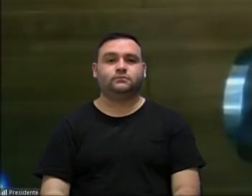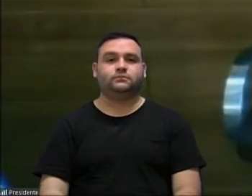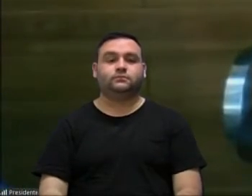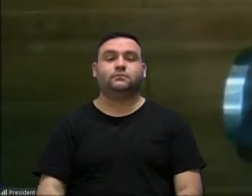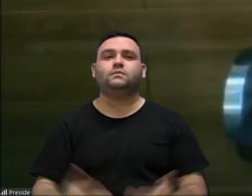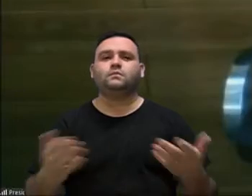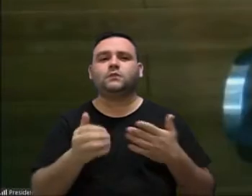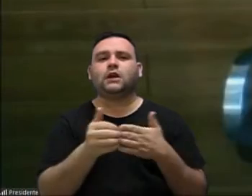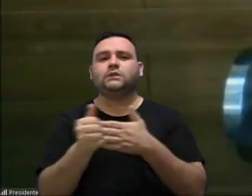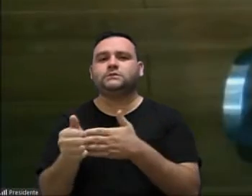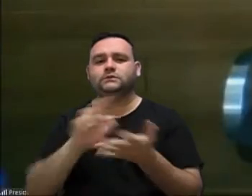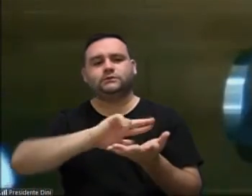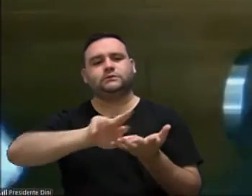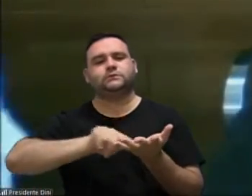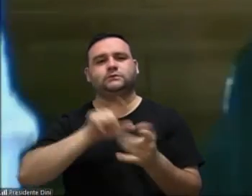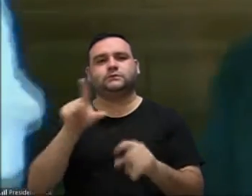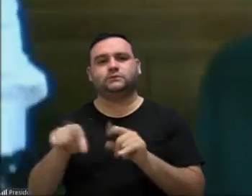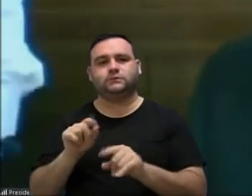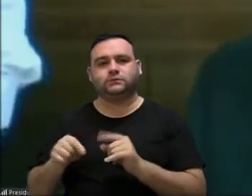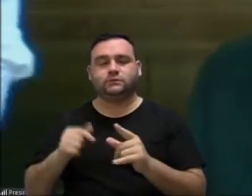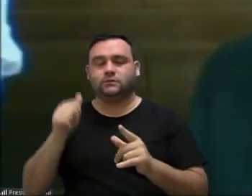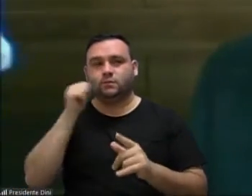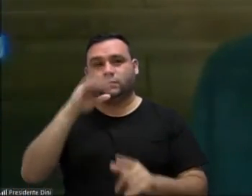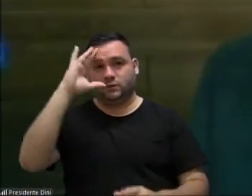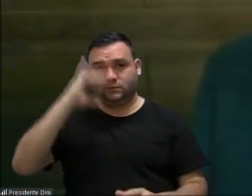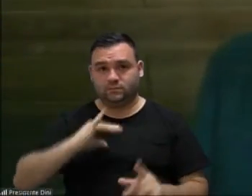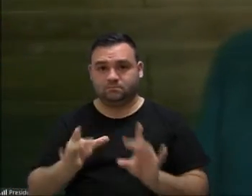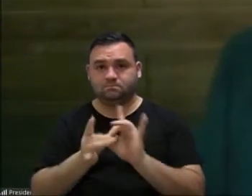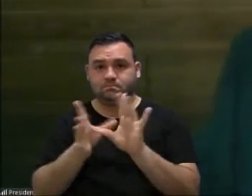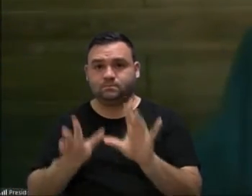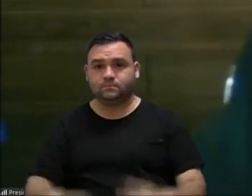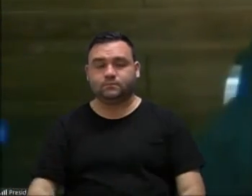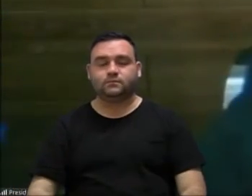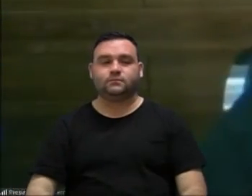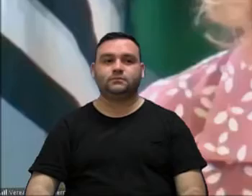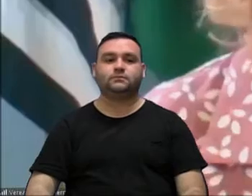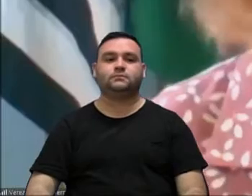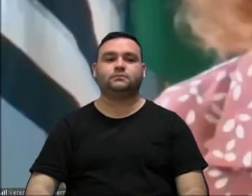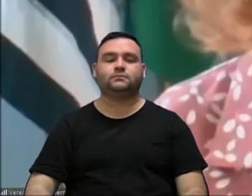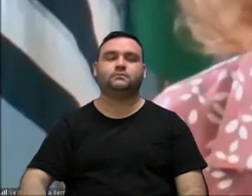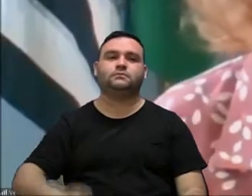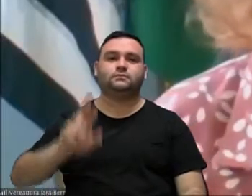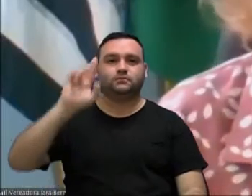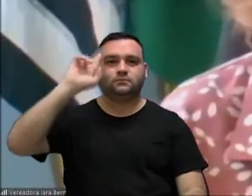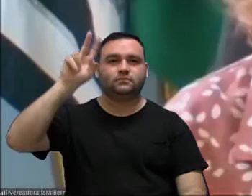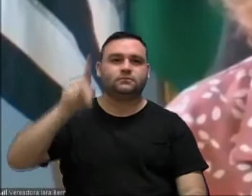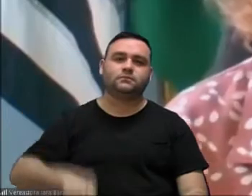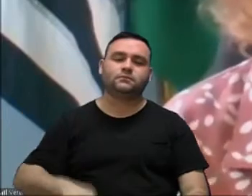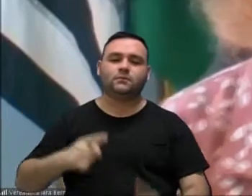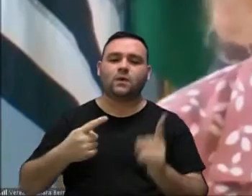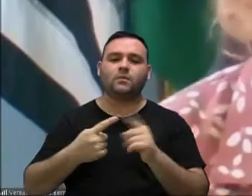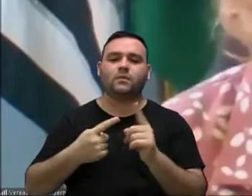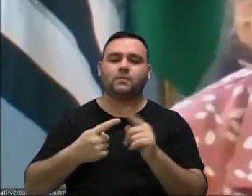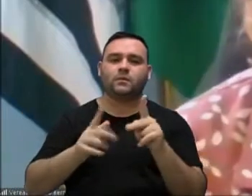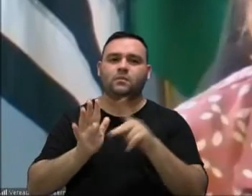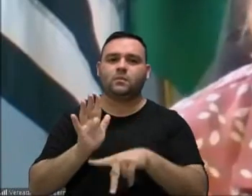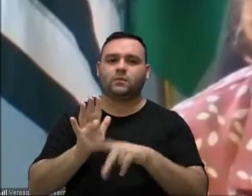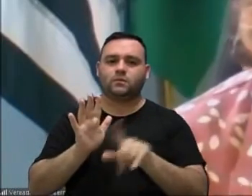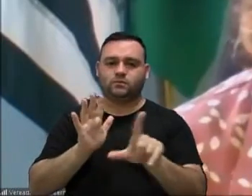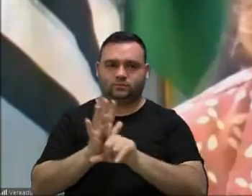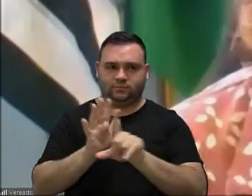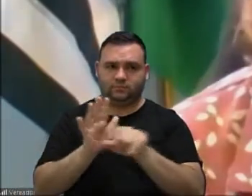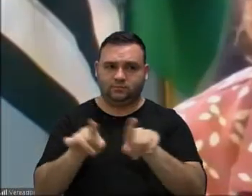As indicações. Vereadora Iara Bernardi, pois não? Senhor presidente, o primeiro projeto,